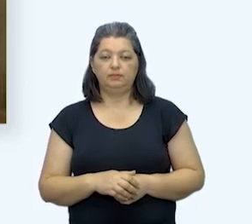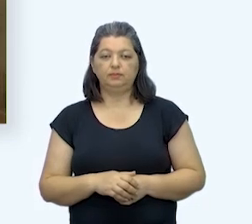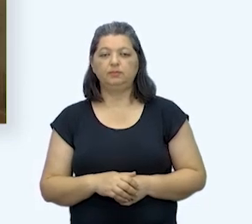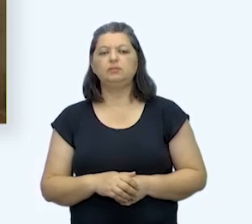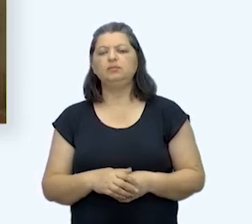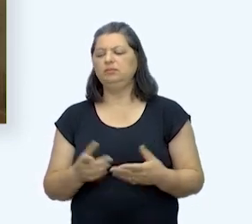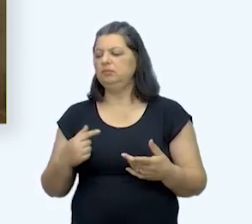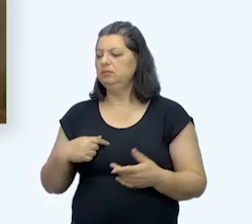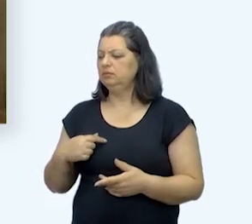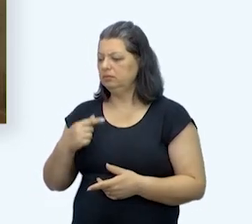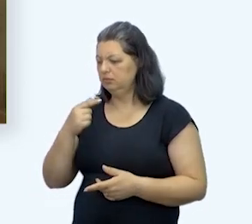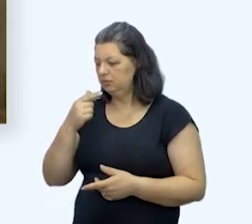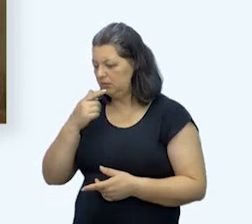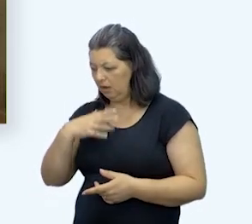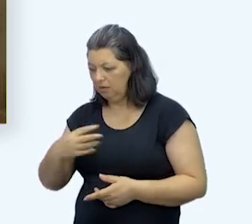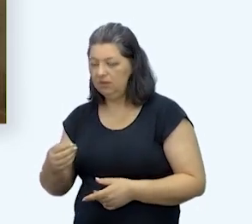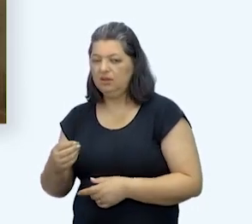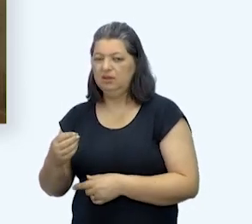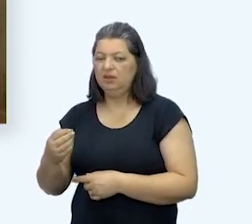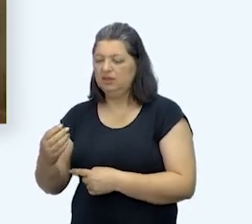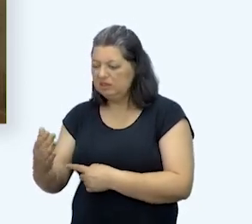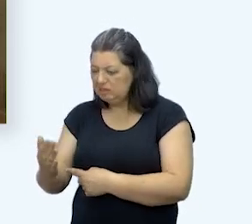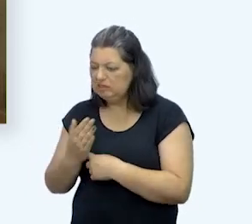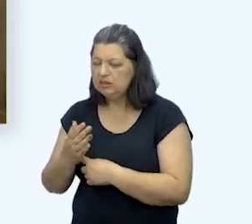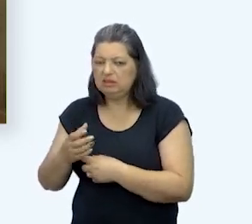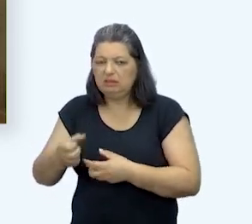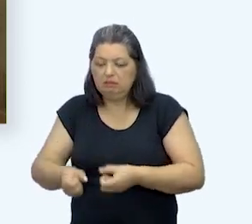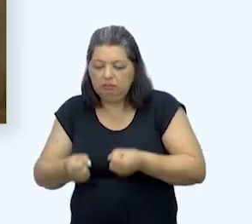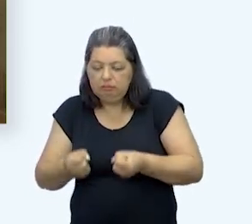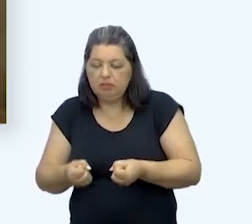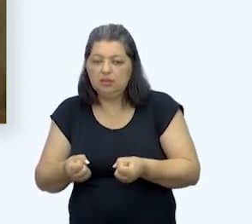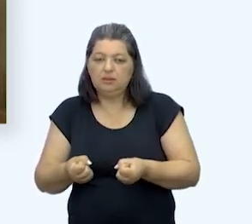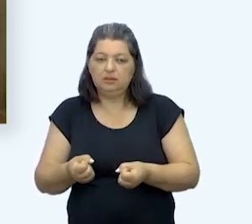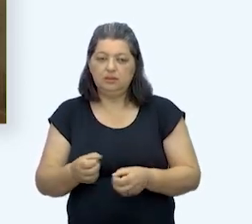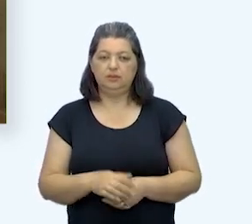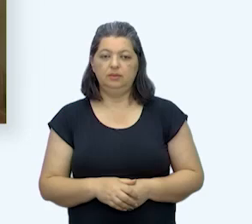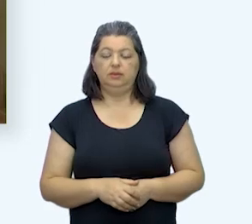Meu filho, me ajuda aqui que tá pesadíssimo isso aqui.